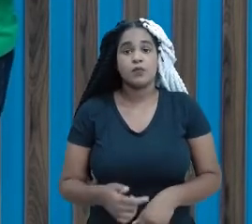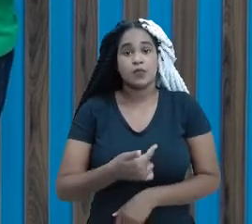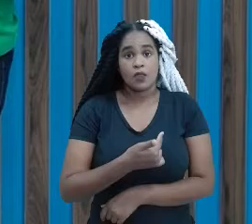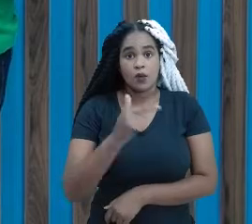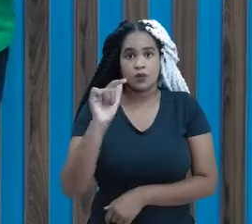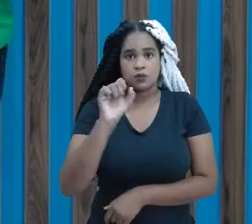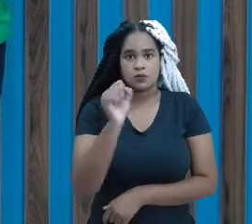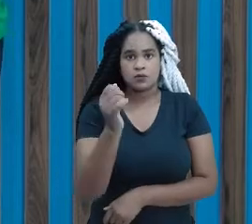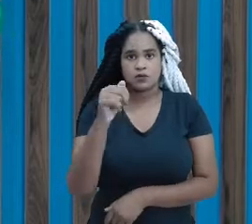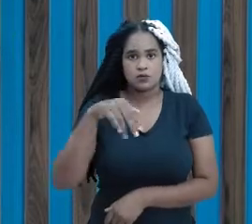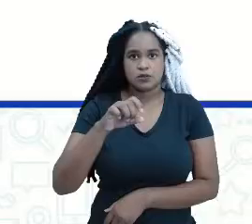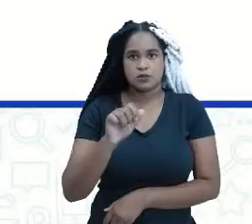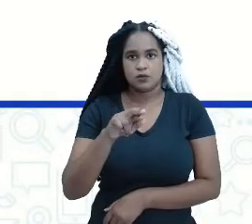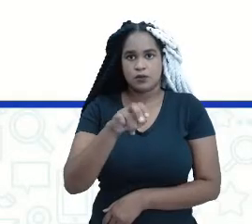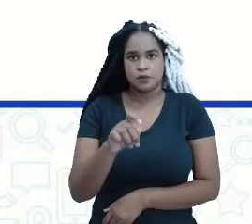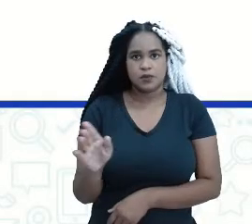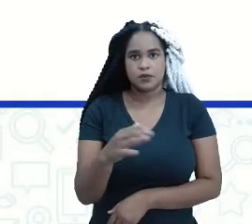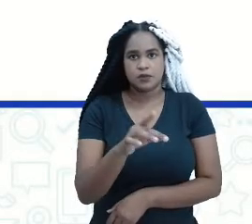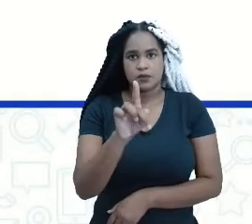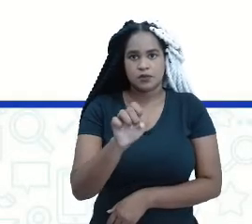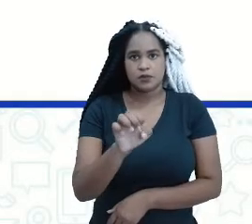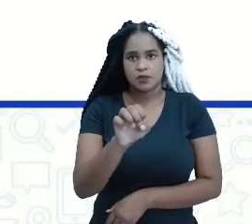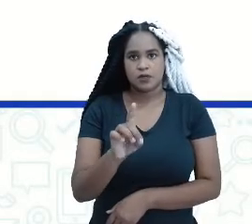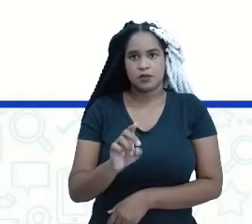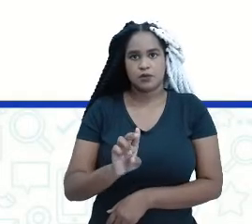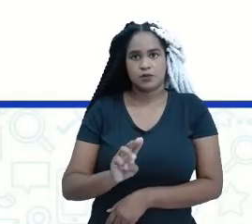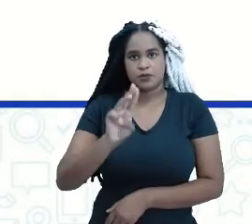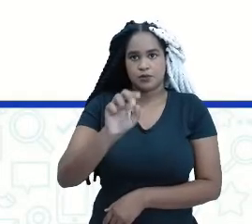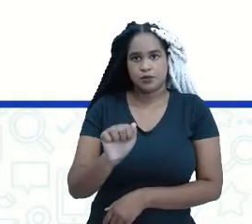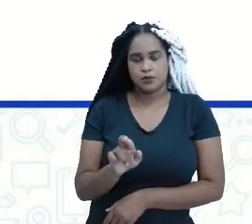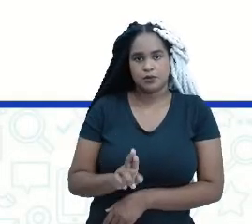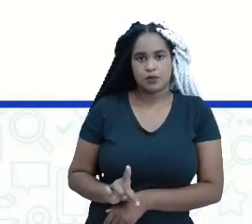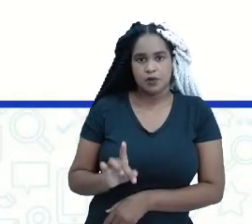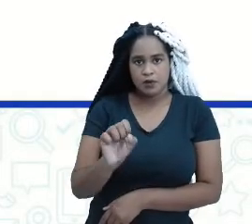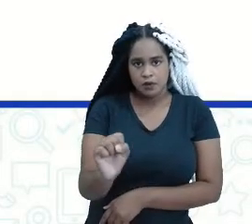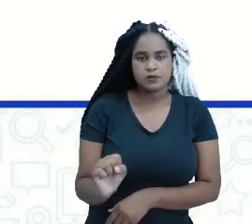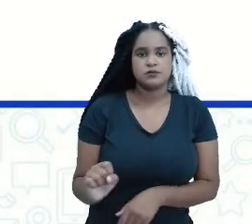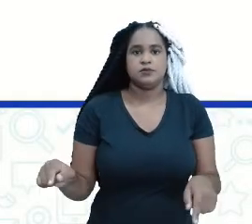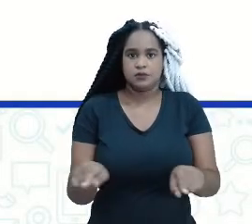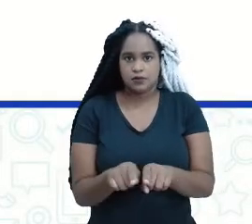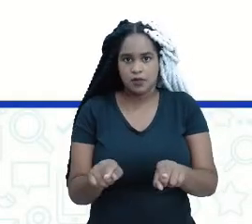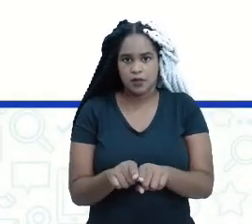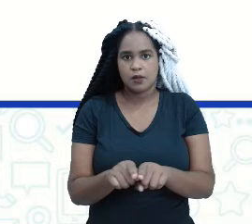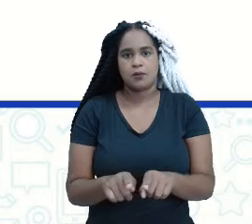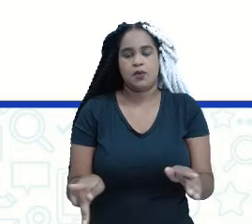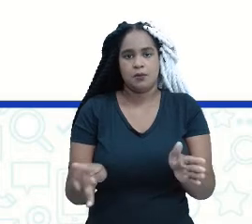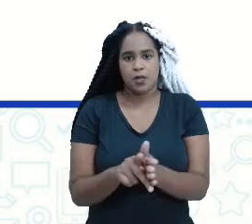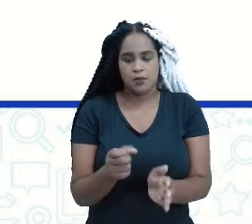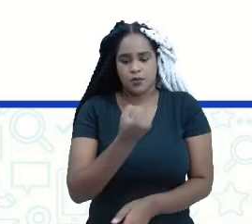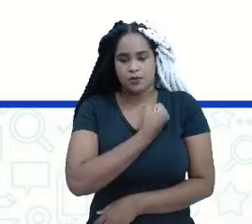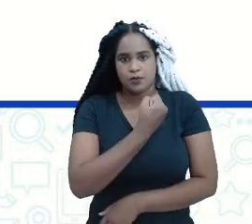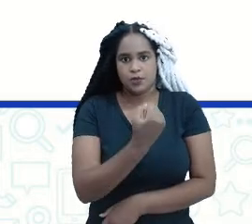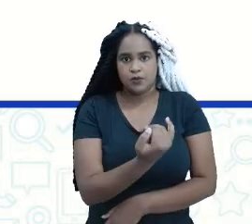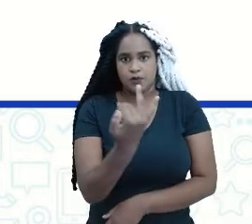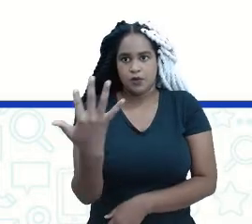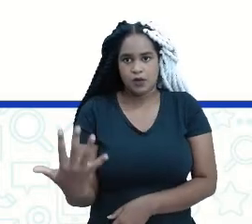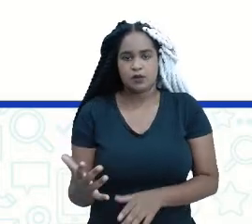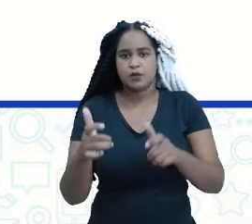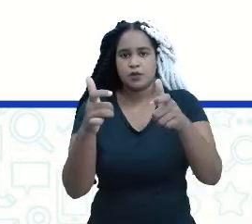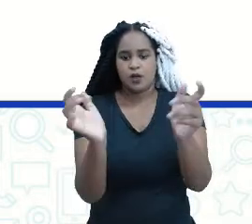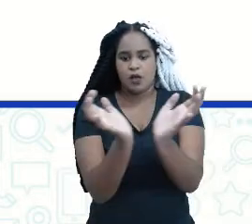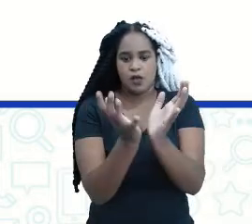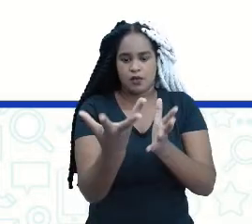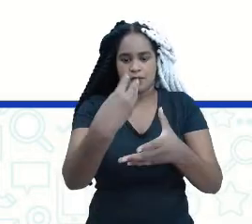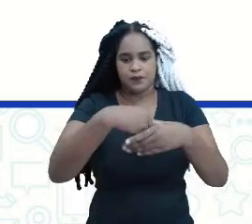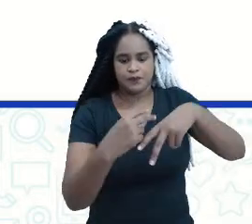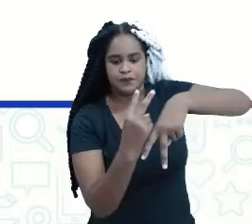Outra aqui é a síndrome de Edwards, também outra mutação numérica. Olha aí, ó, no par 18, que